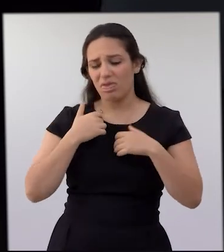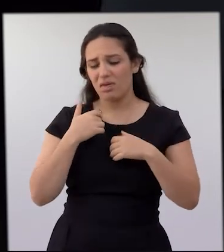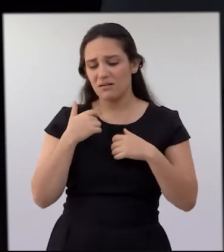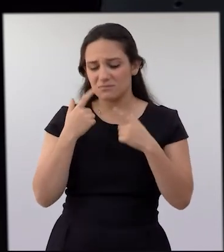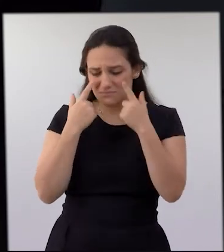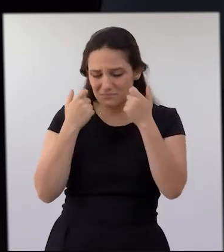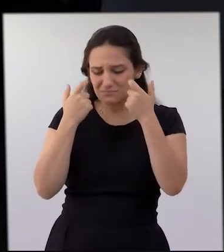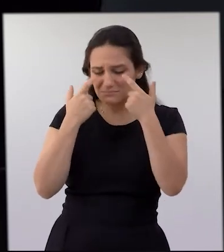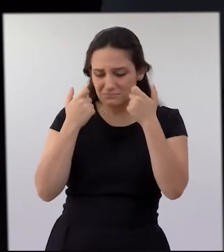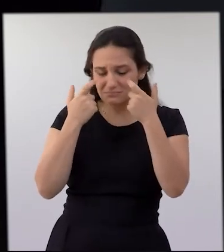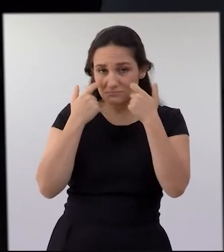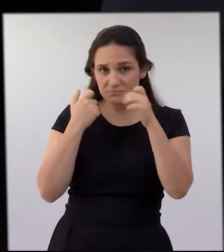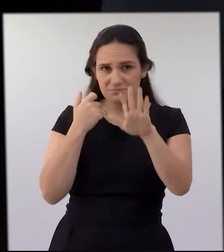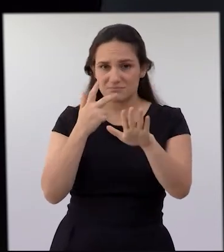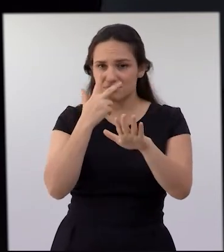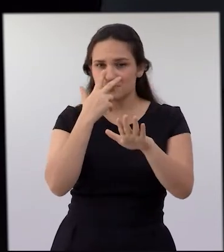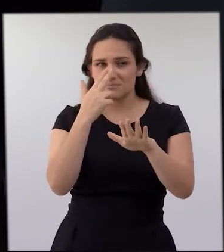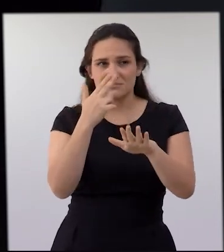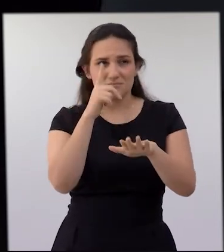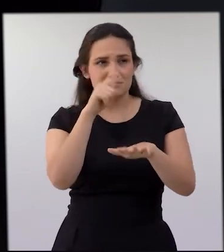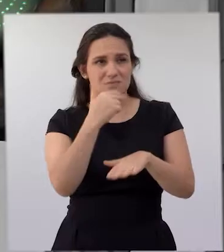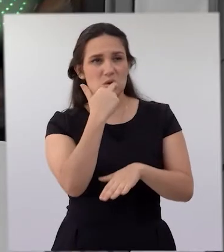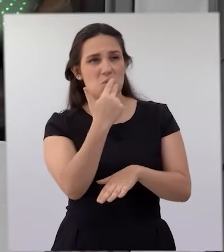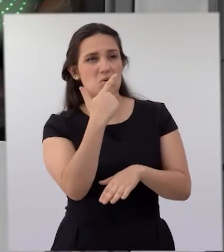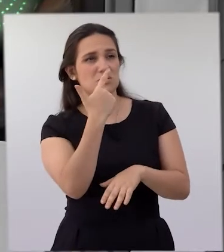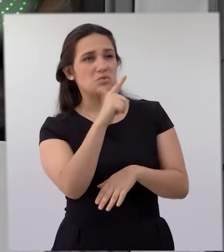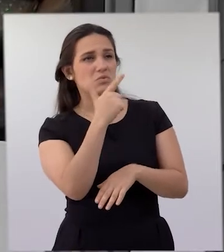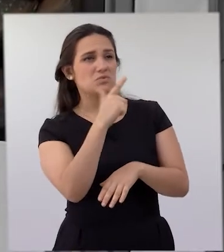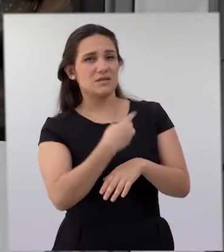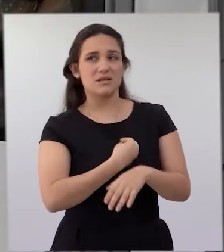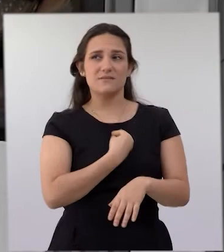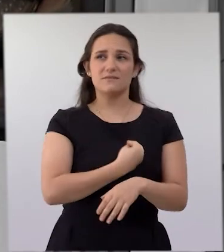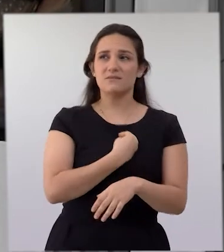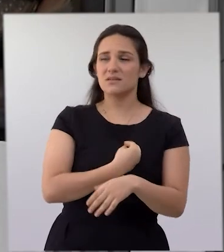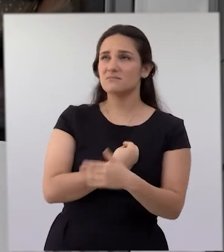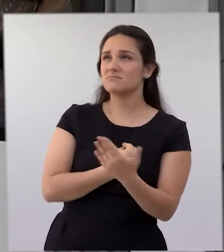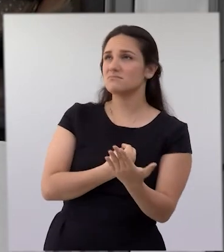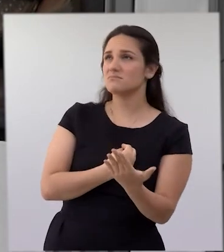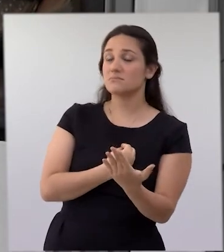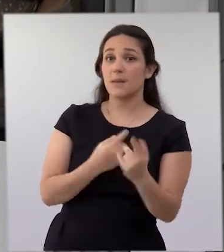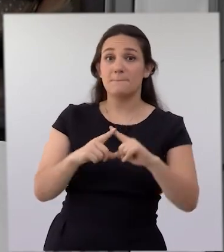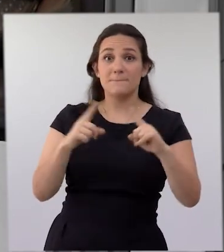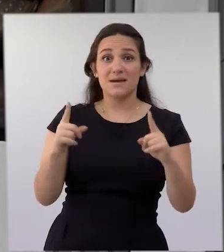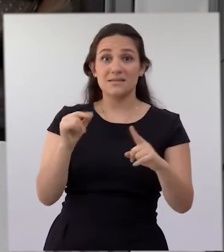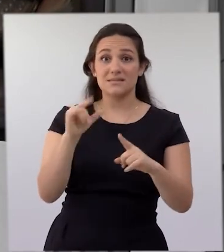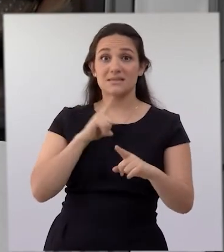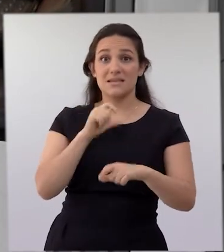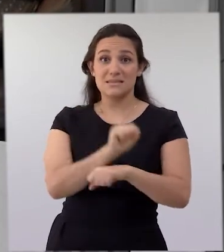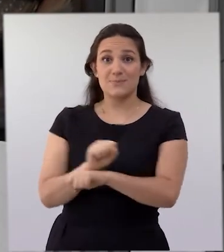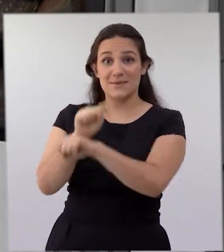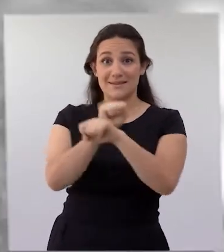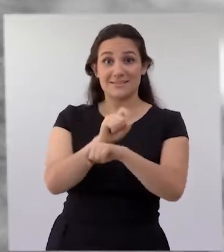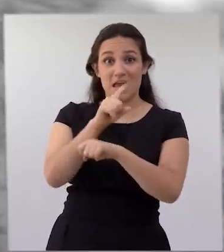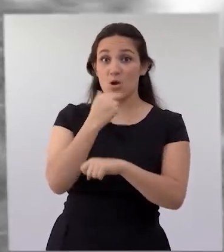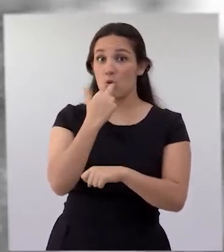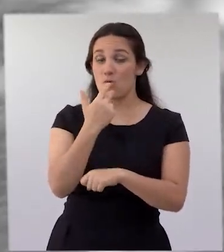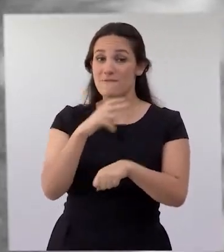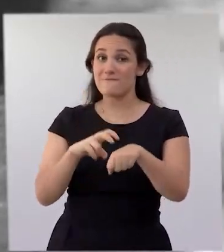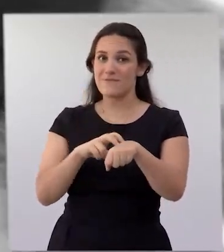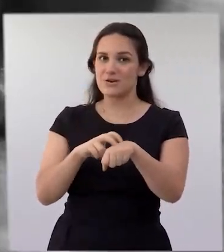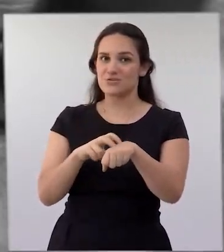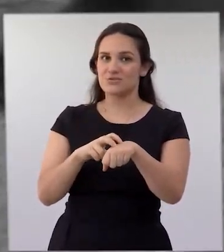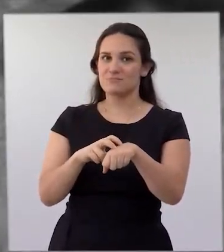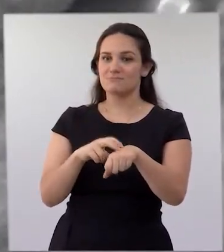tristeza, melancolia. Com a vida cinza parada no sinal vermelho, a esperança pinta o amanhã